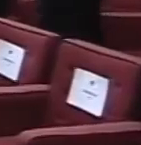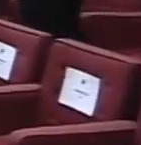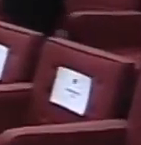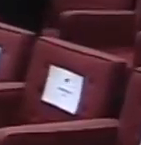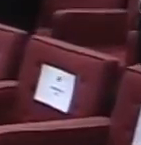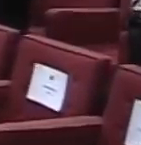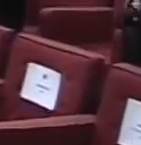e